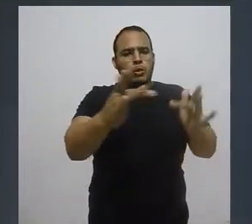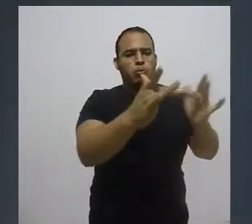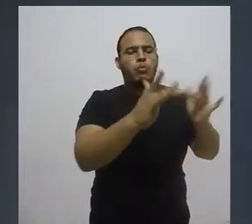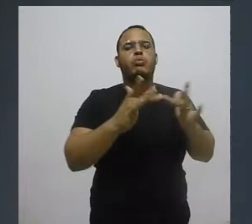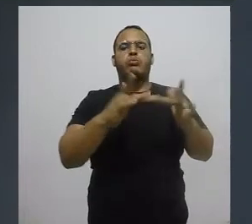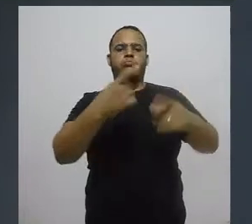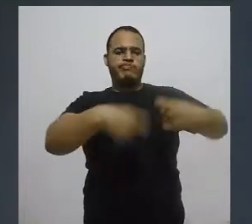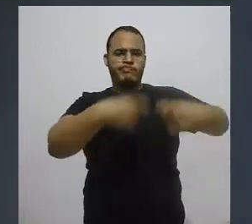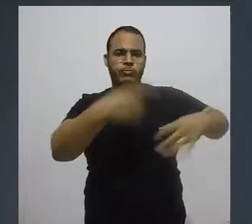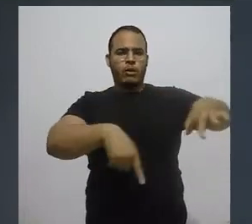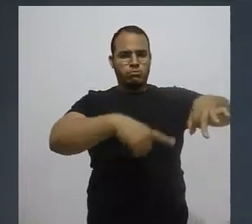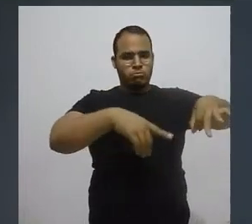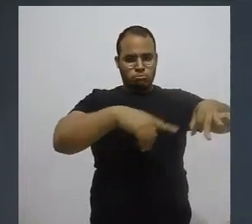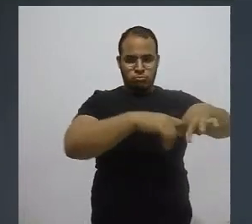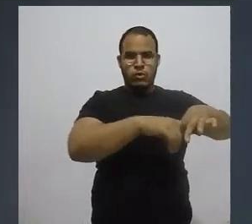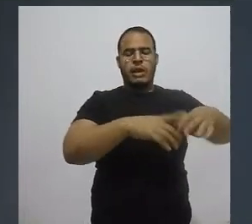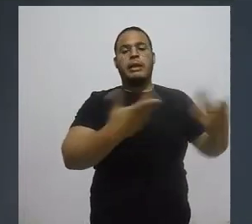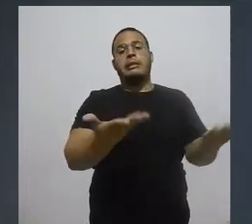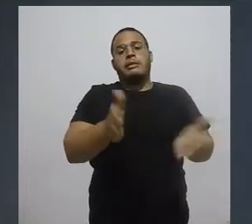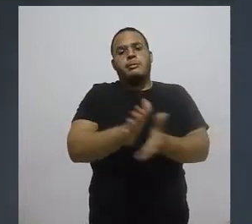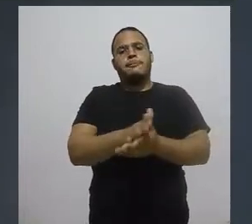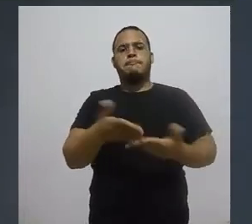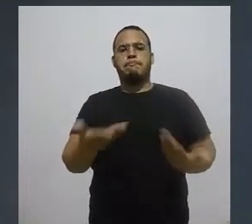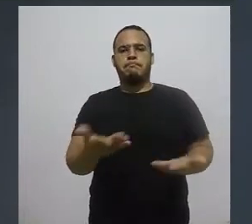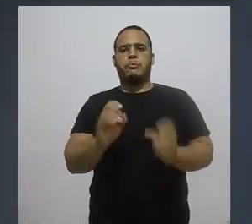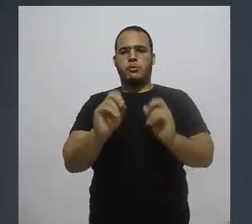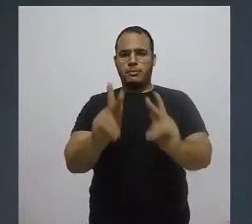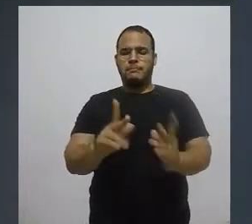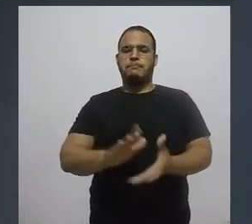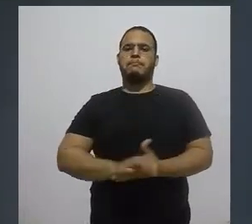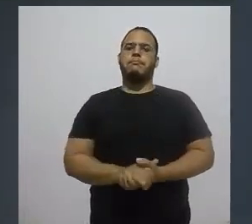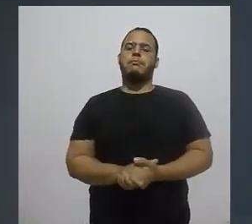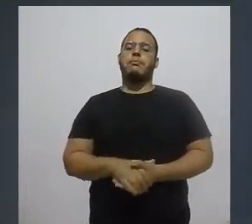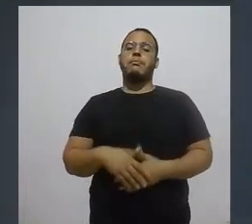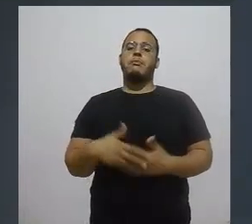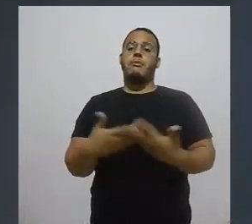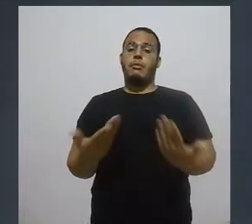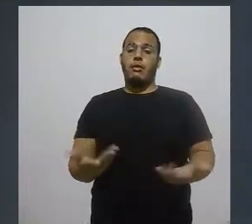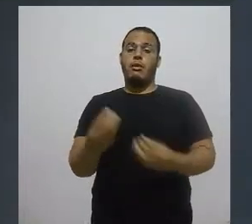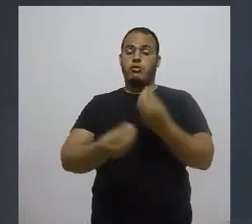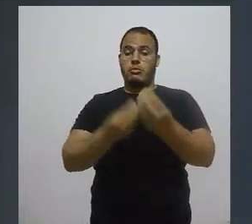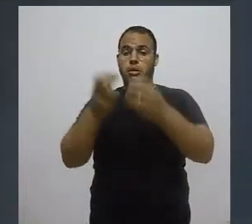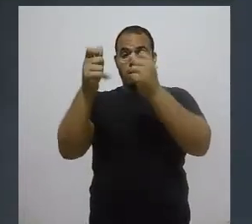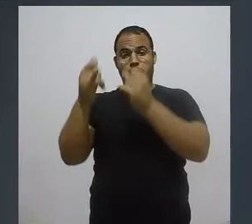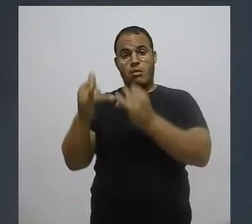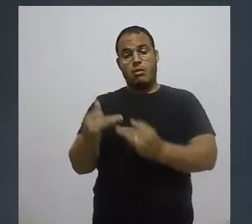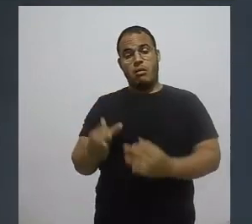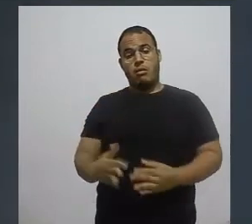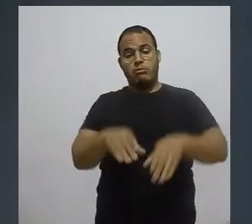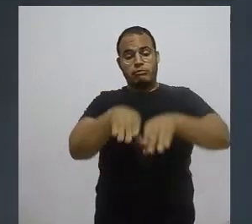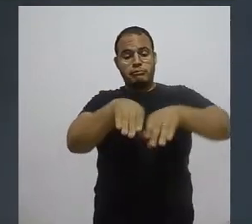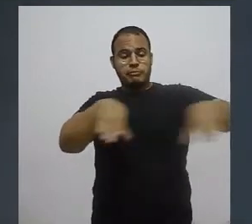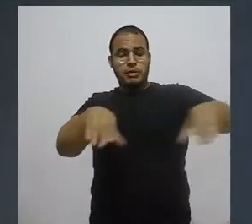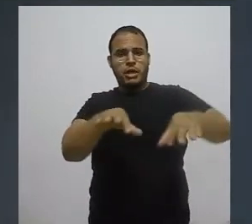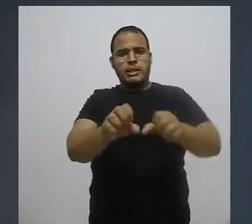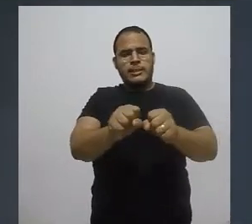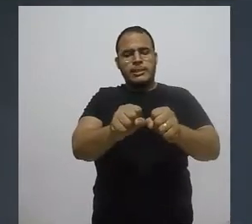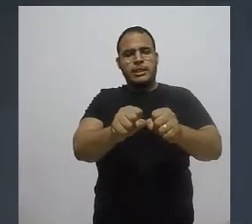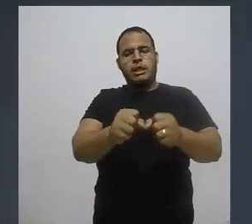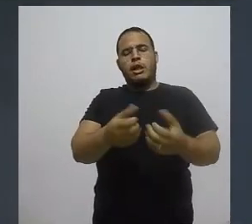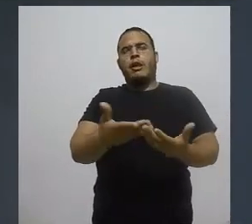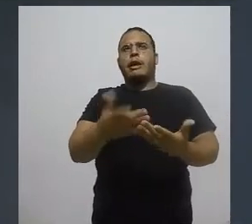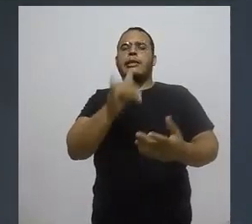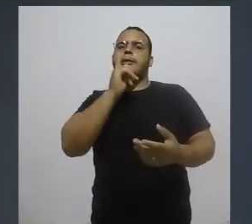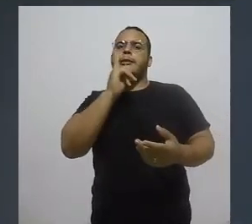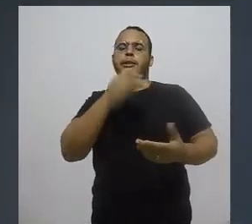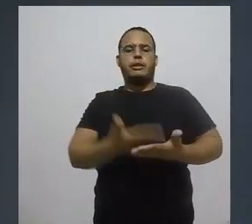espermatozoide vai ser depositado por meio desse canal, ok? E como a gente falou, ele é um canal elástico. Então, na hora do parto, por